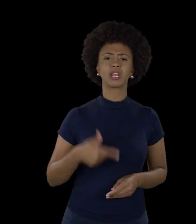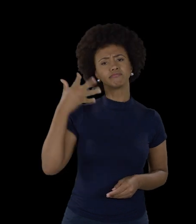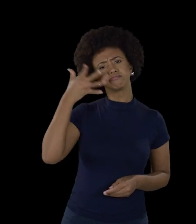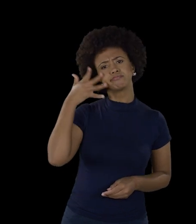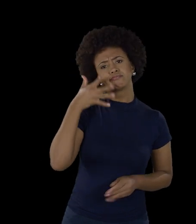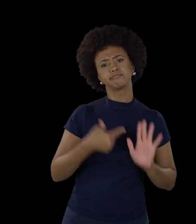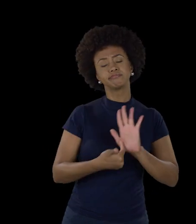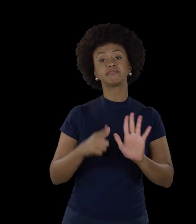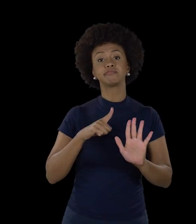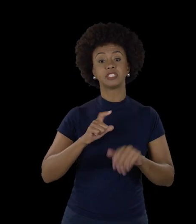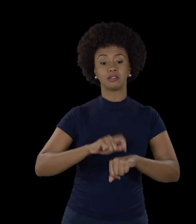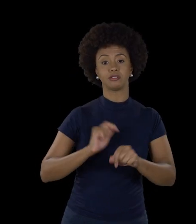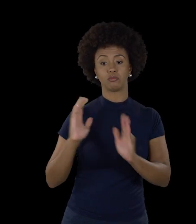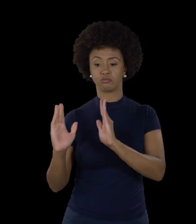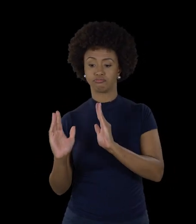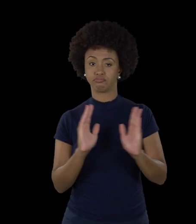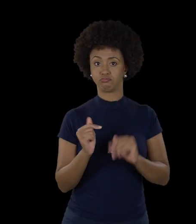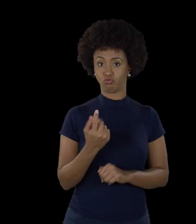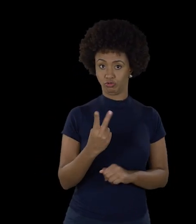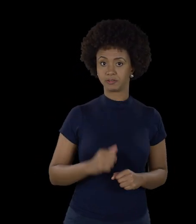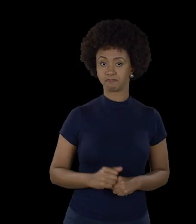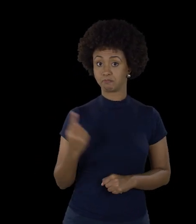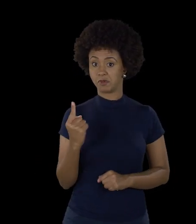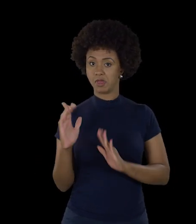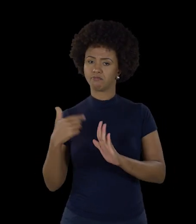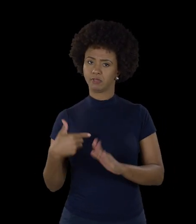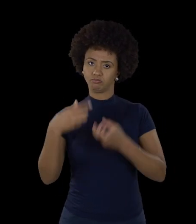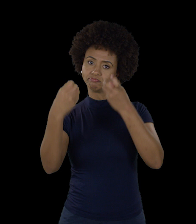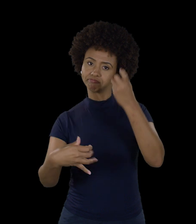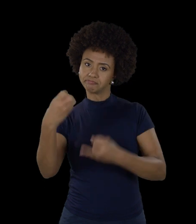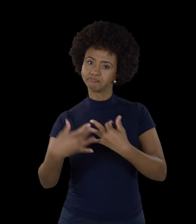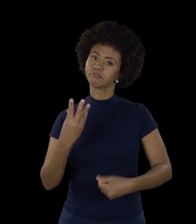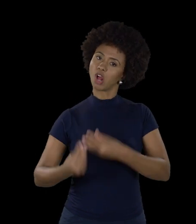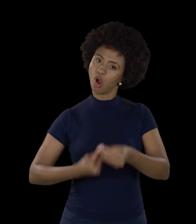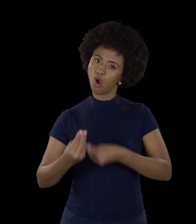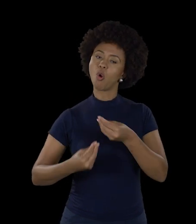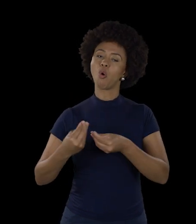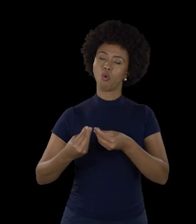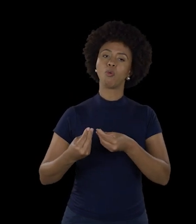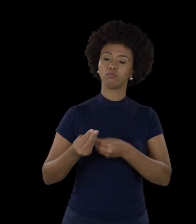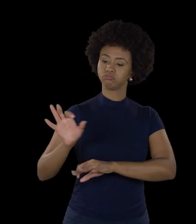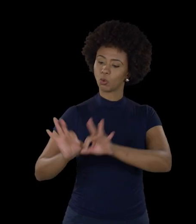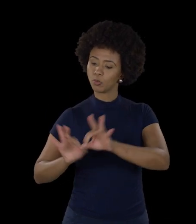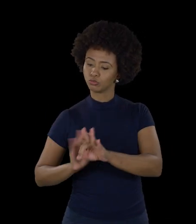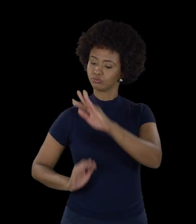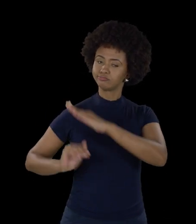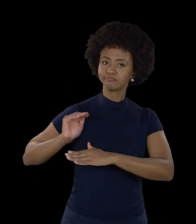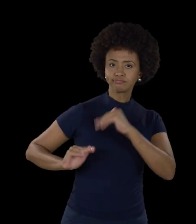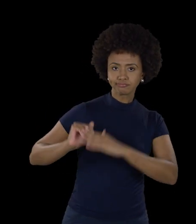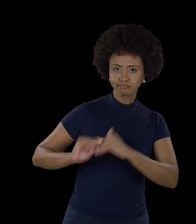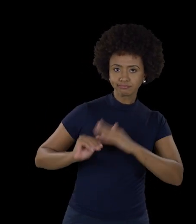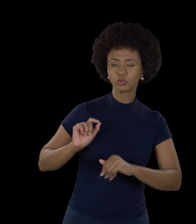duas partes. Na primeira, eu vou comentar aqui aspectos relacionados à produção desse